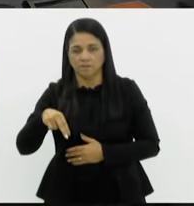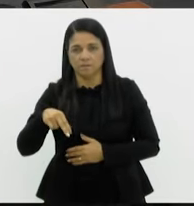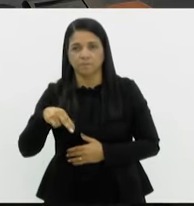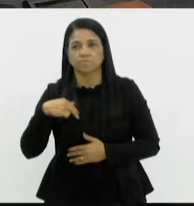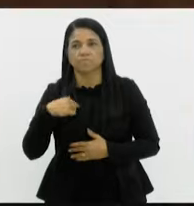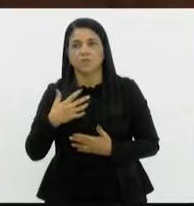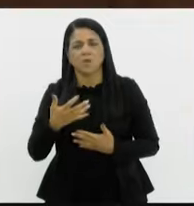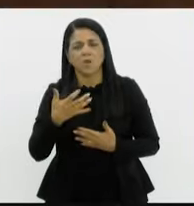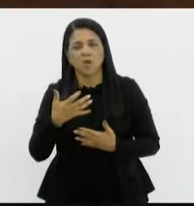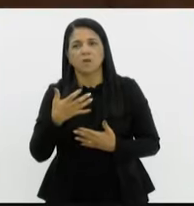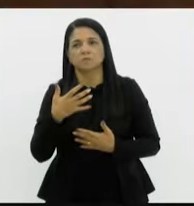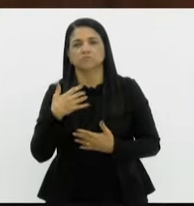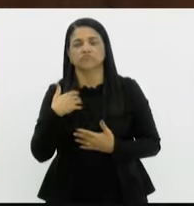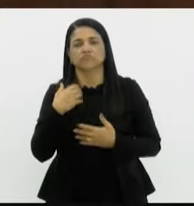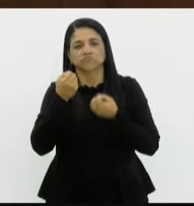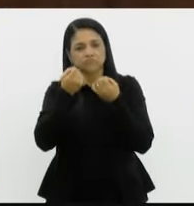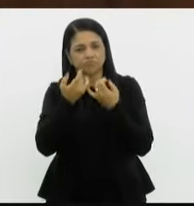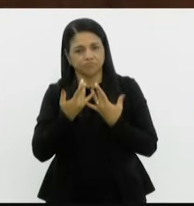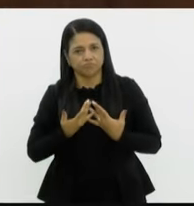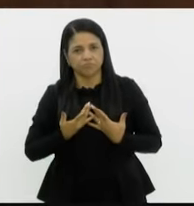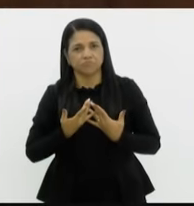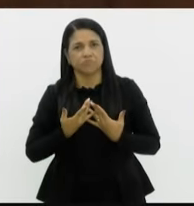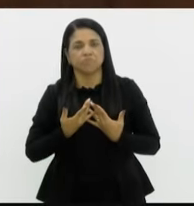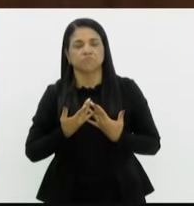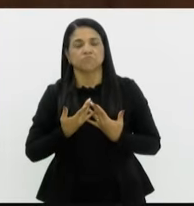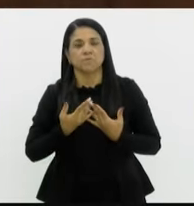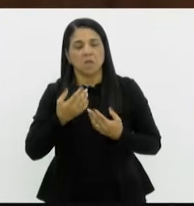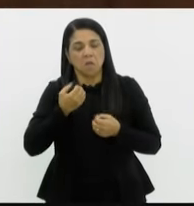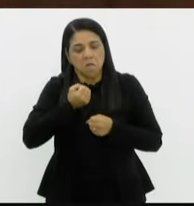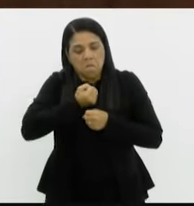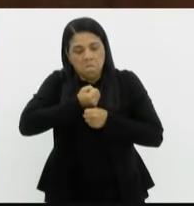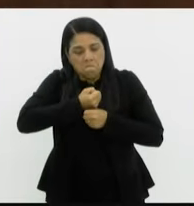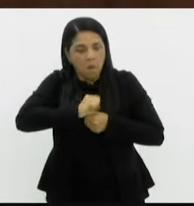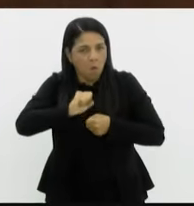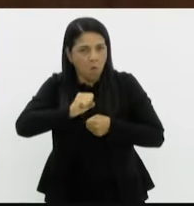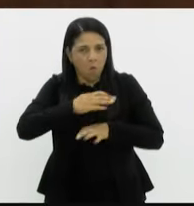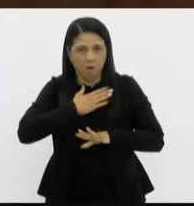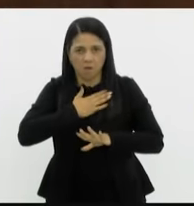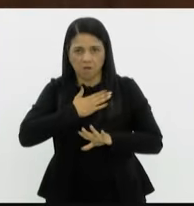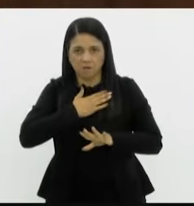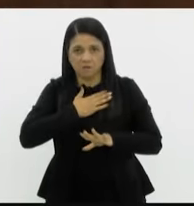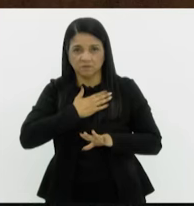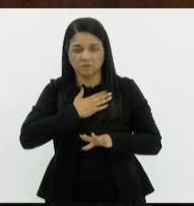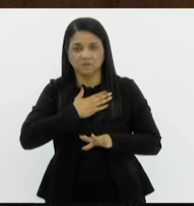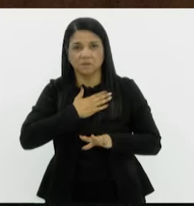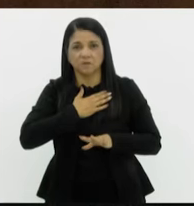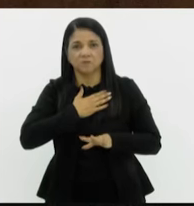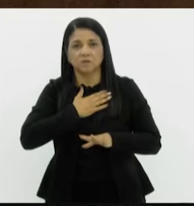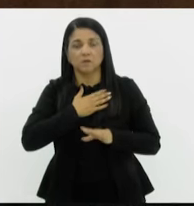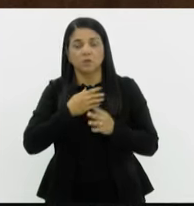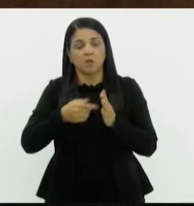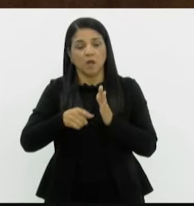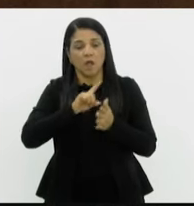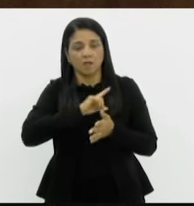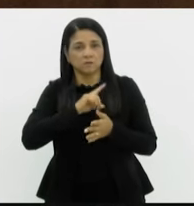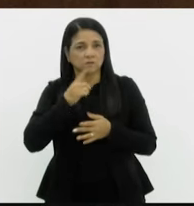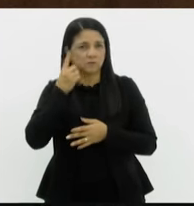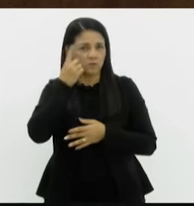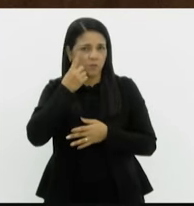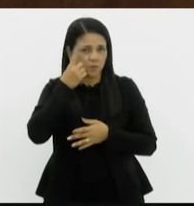Quero deixar aqui a minha nota de repúdio. A deputada que me antecedeu falou